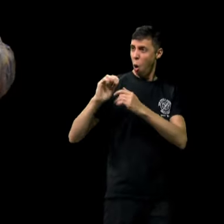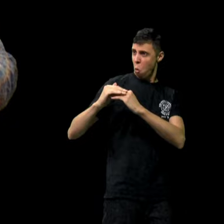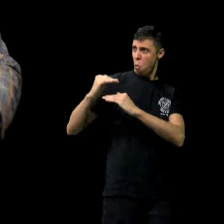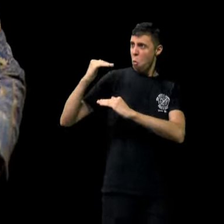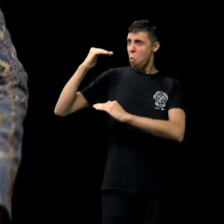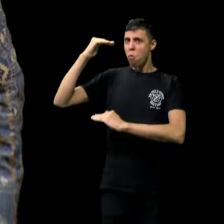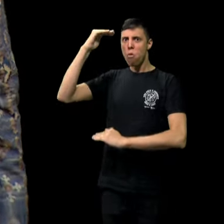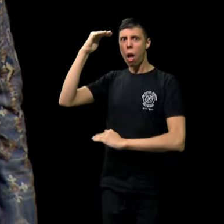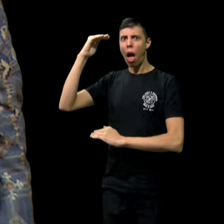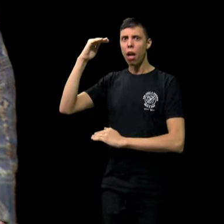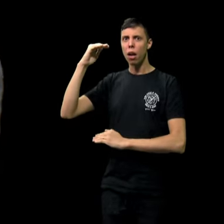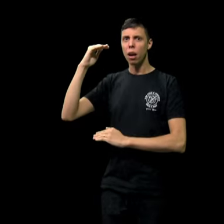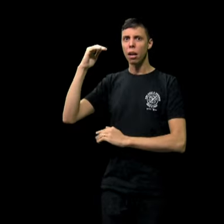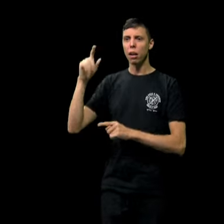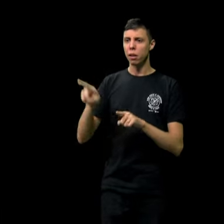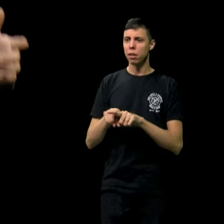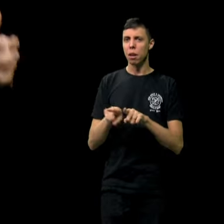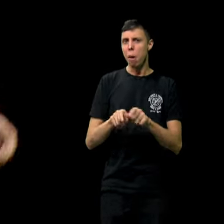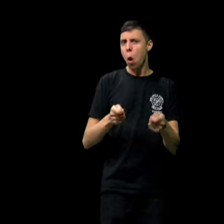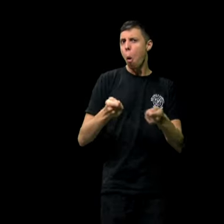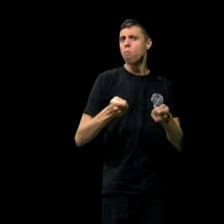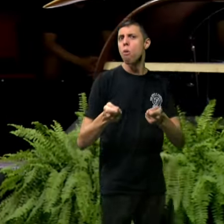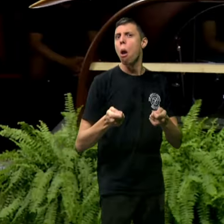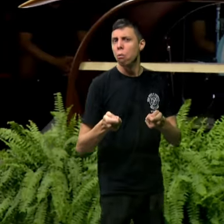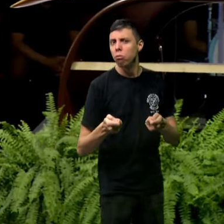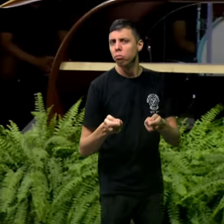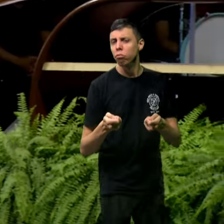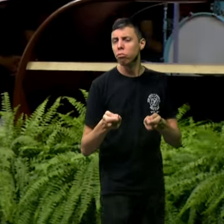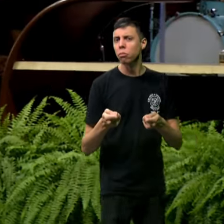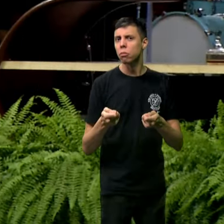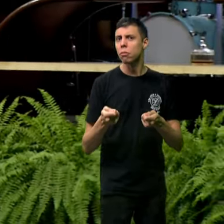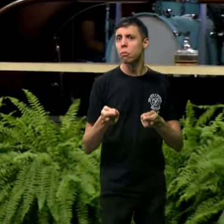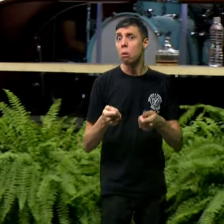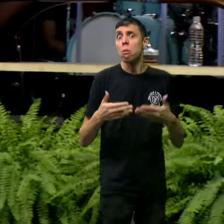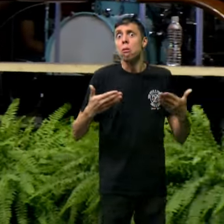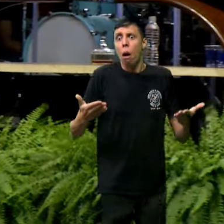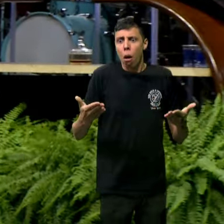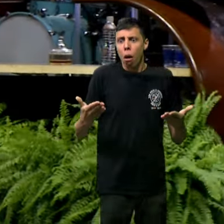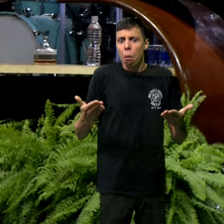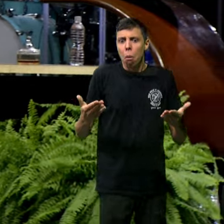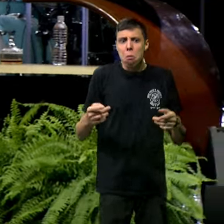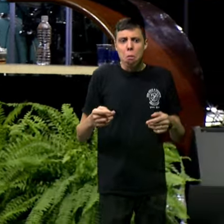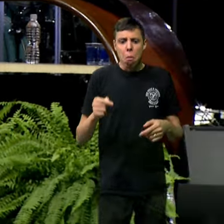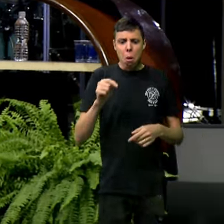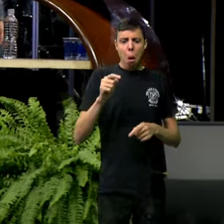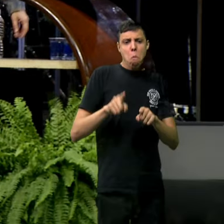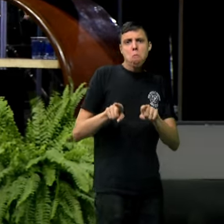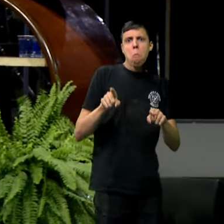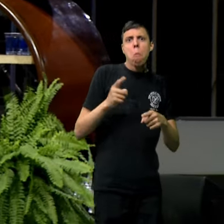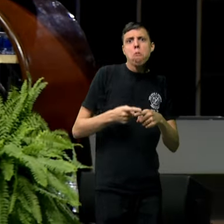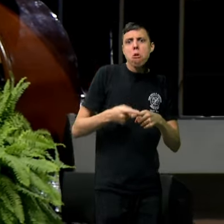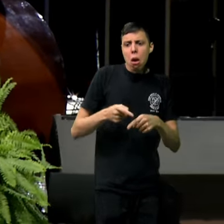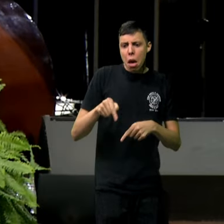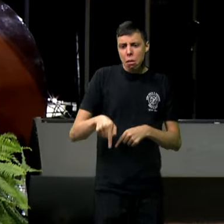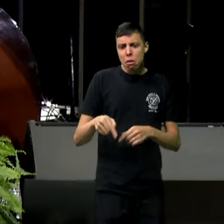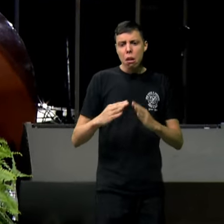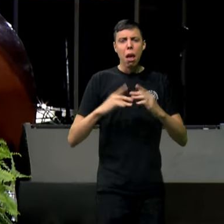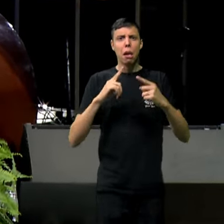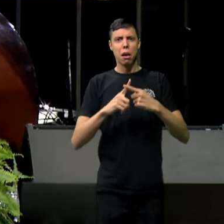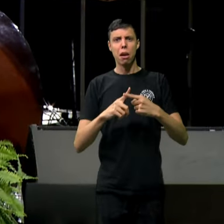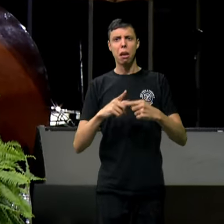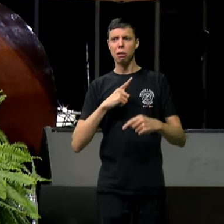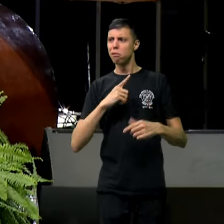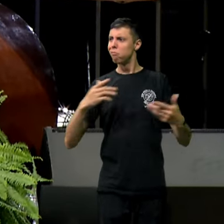autoridade, dar domínio. Por que todavia existe escassez de igreja? Por que existe limitação? É a causa só da